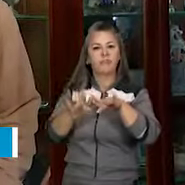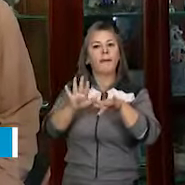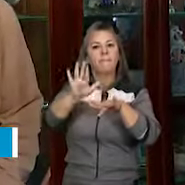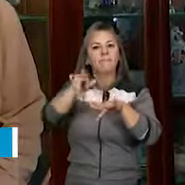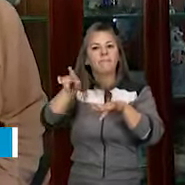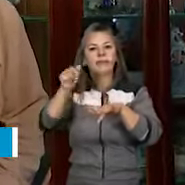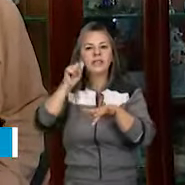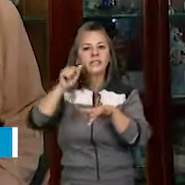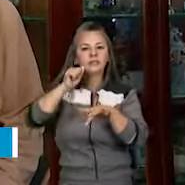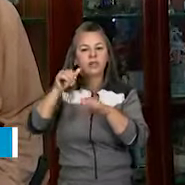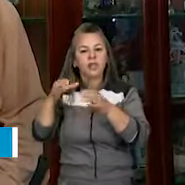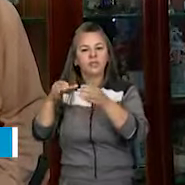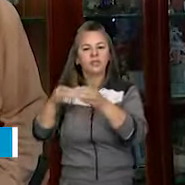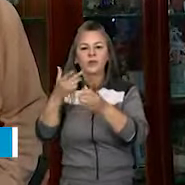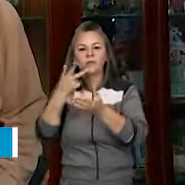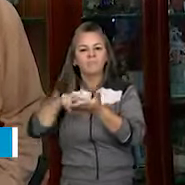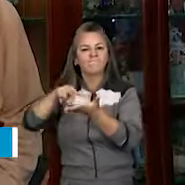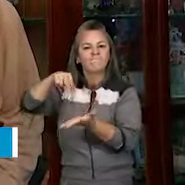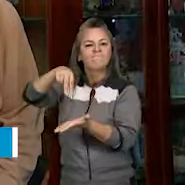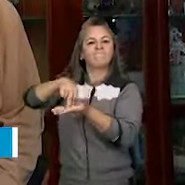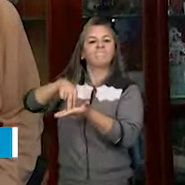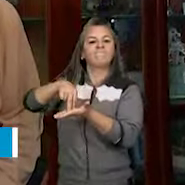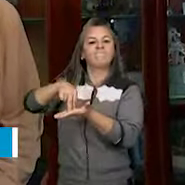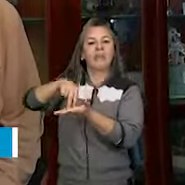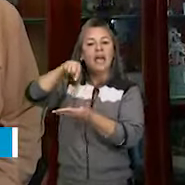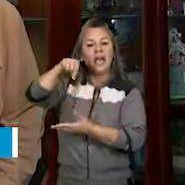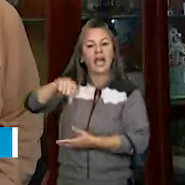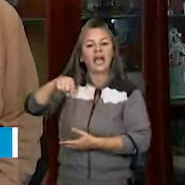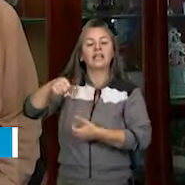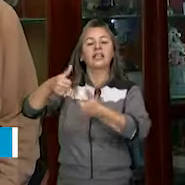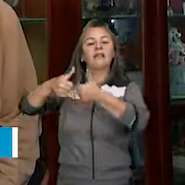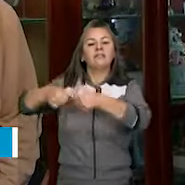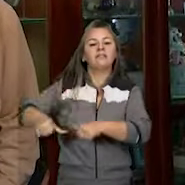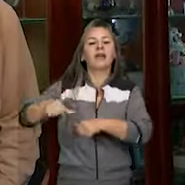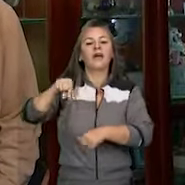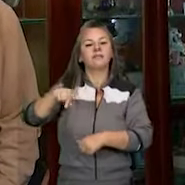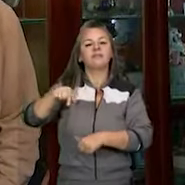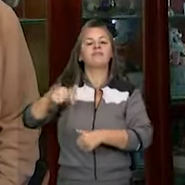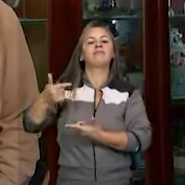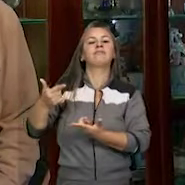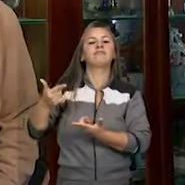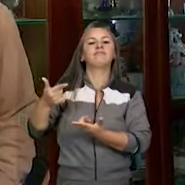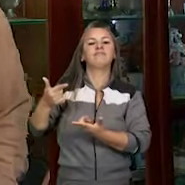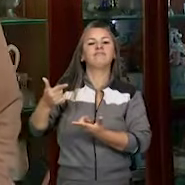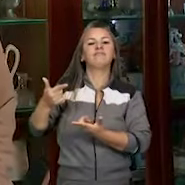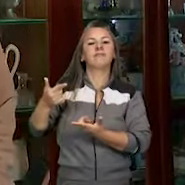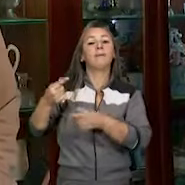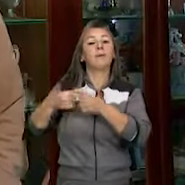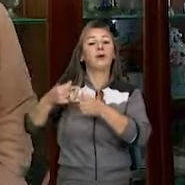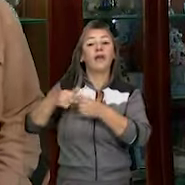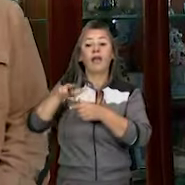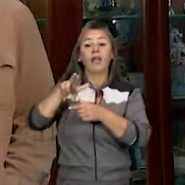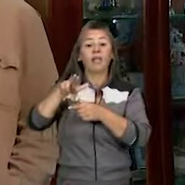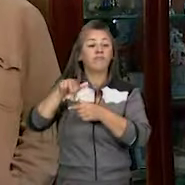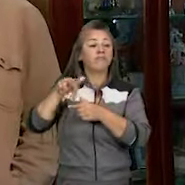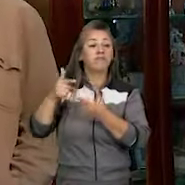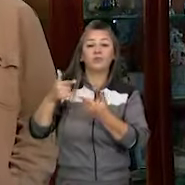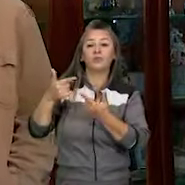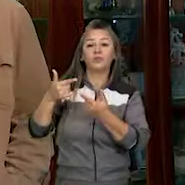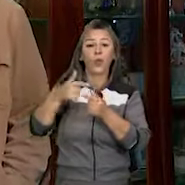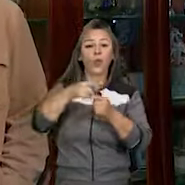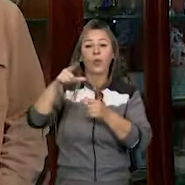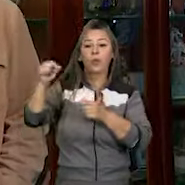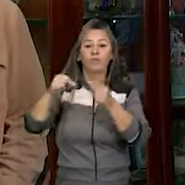gente não tinha para onde ir. A resistência delas, a permanência desse grupo de mulheres aqui, possibilitou a construção, a edificação